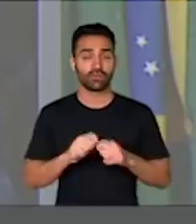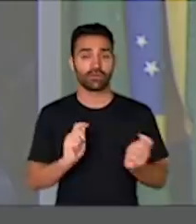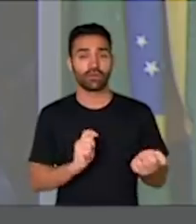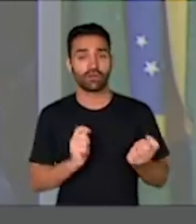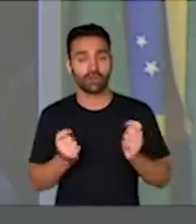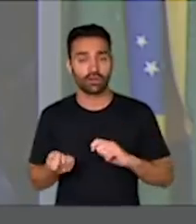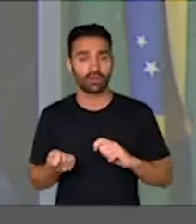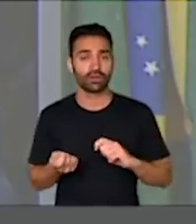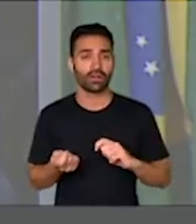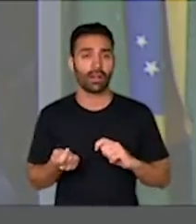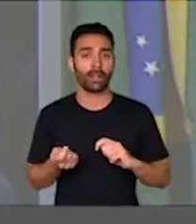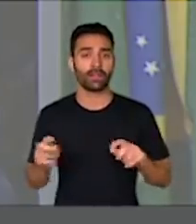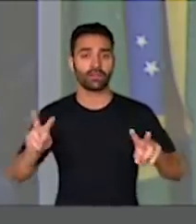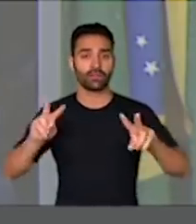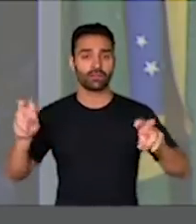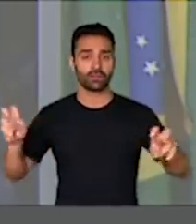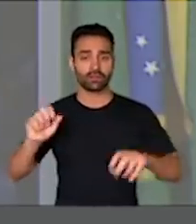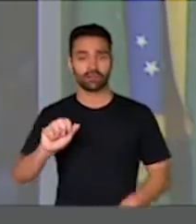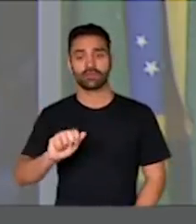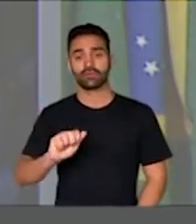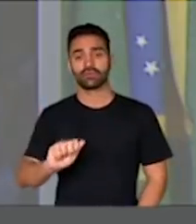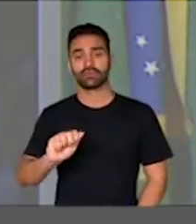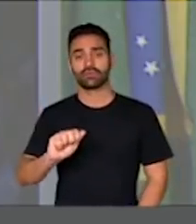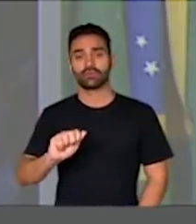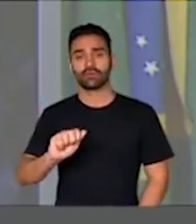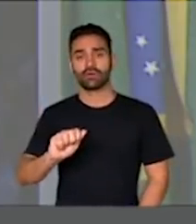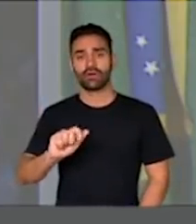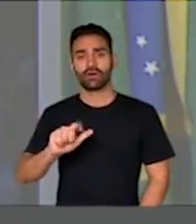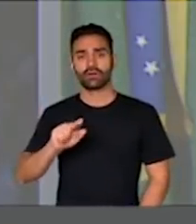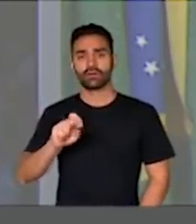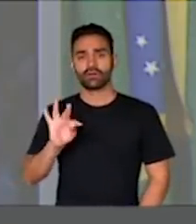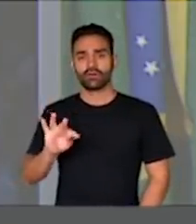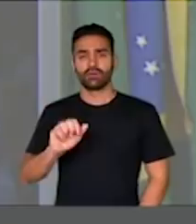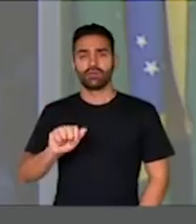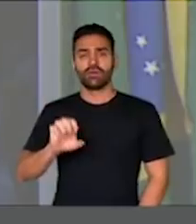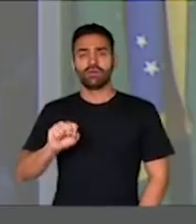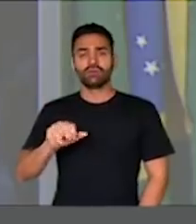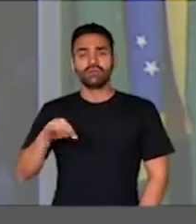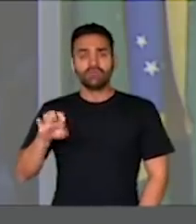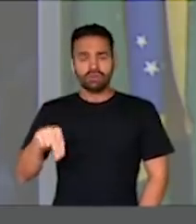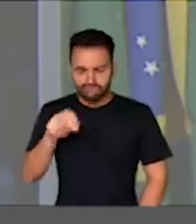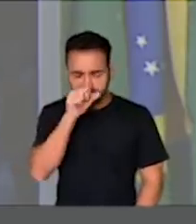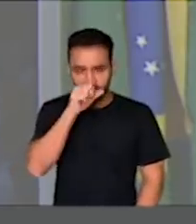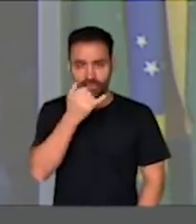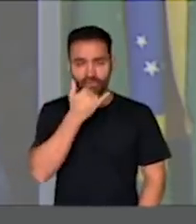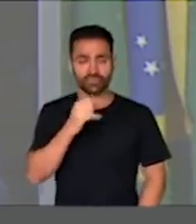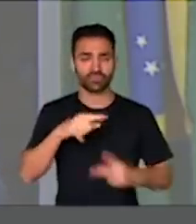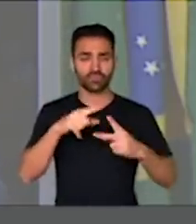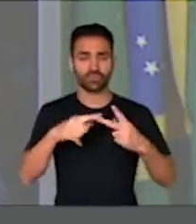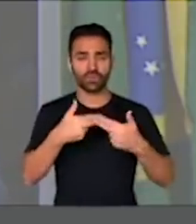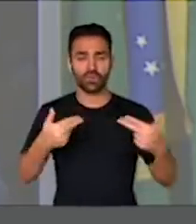célebre frase do físico albert einstein só tem duas coisas que são infinitas